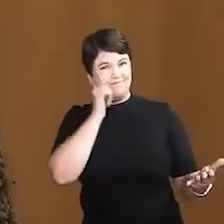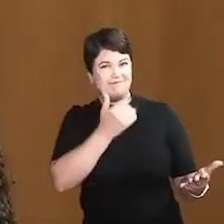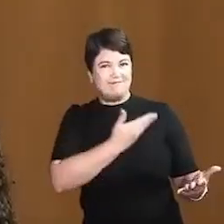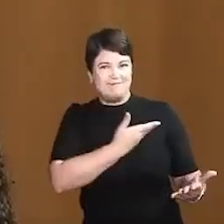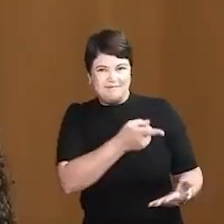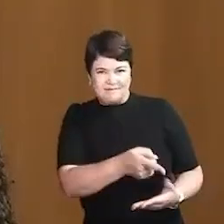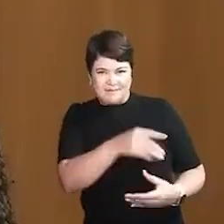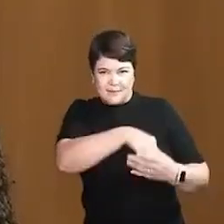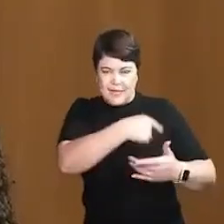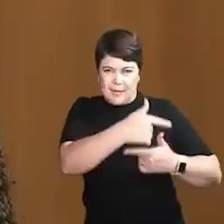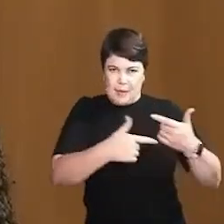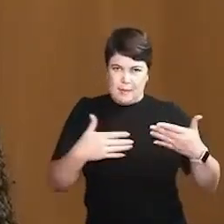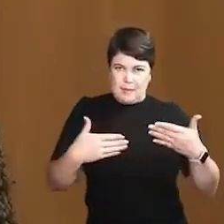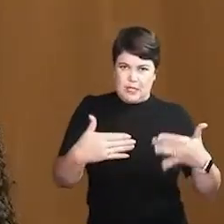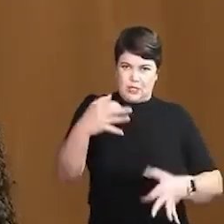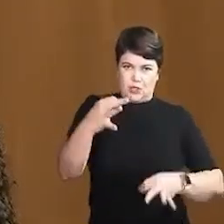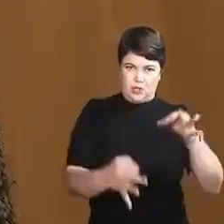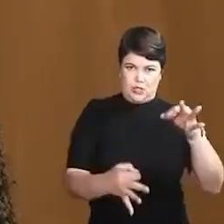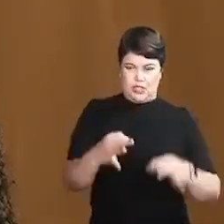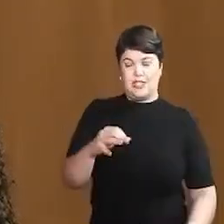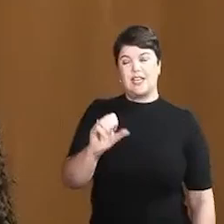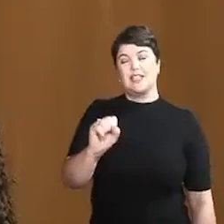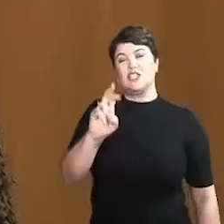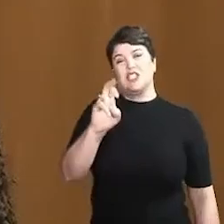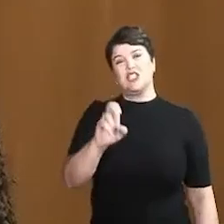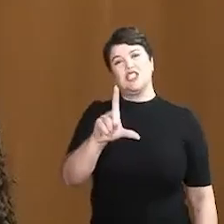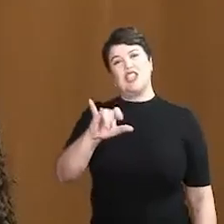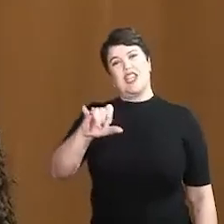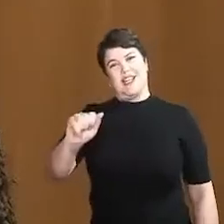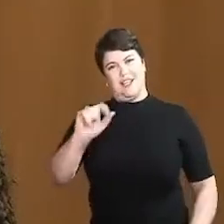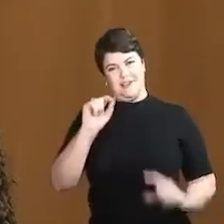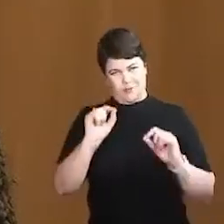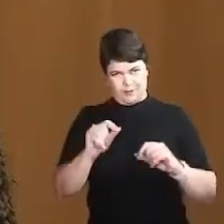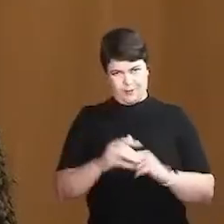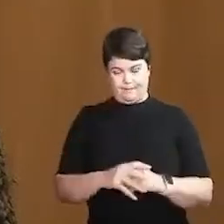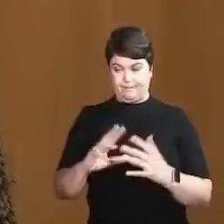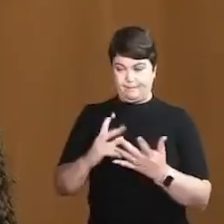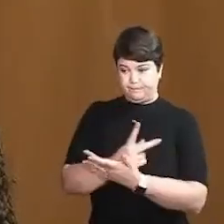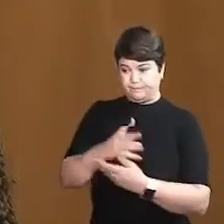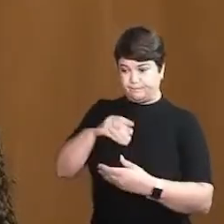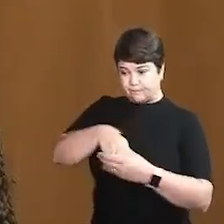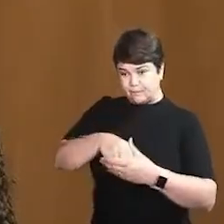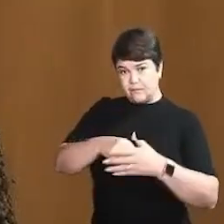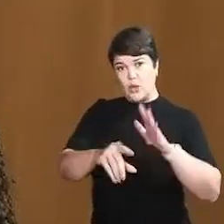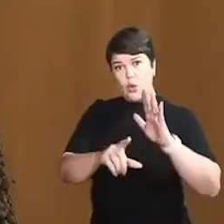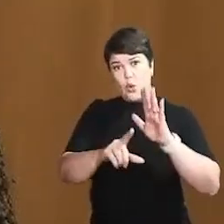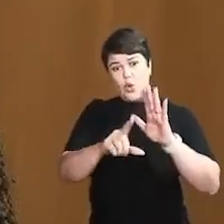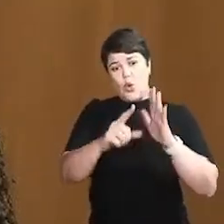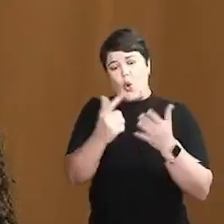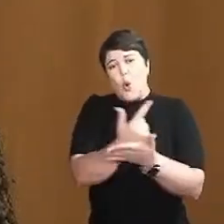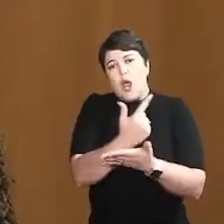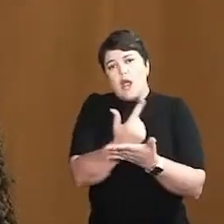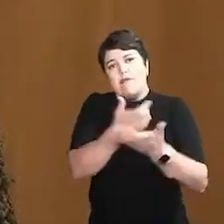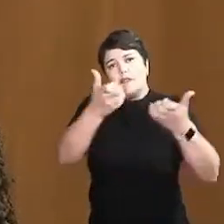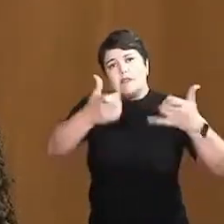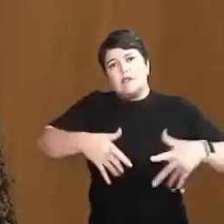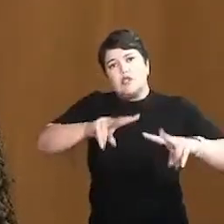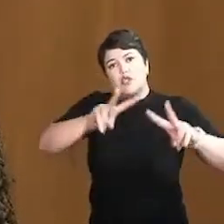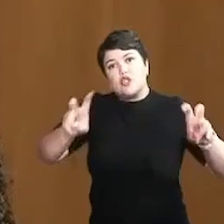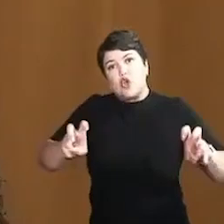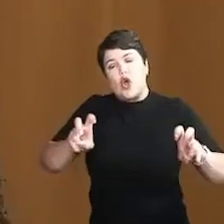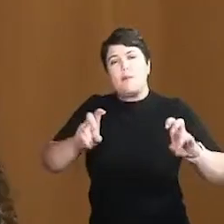aqui no ministério da Justiça Nossa assessora é que na literatura existente sobre crime organizado no